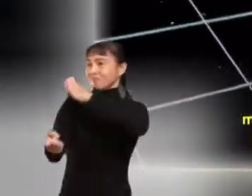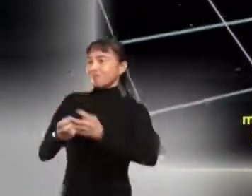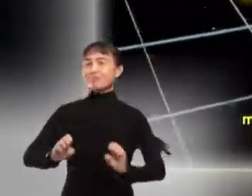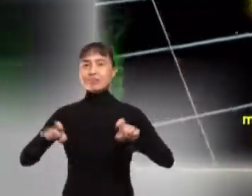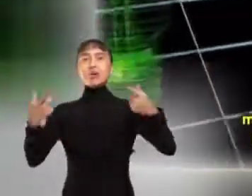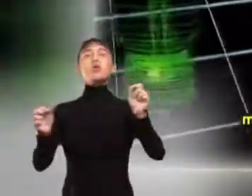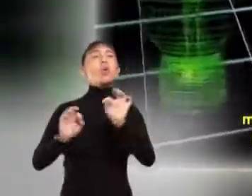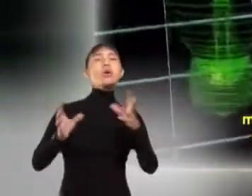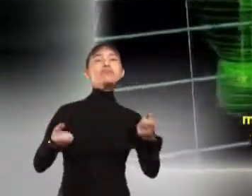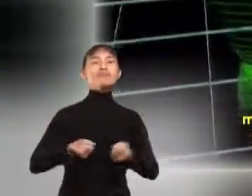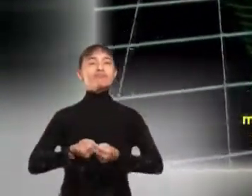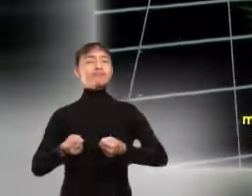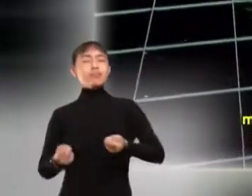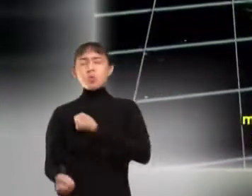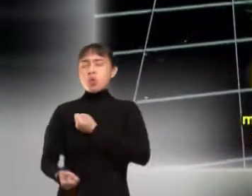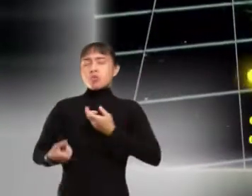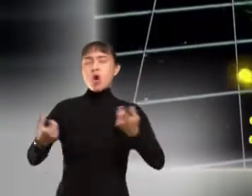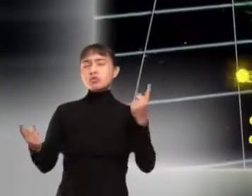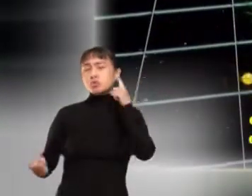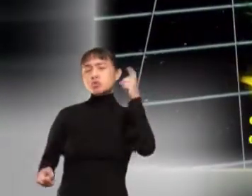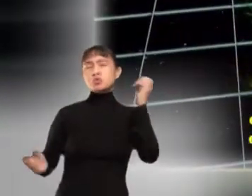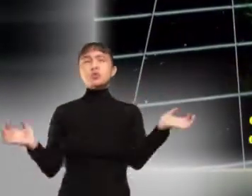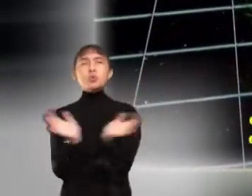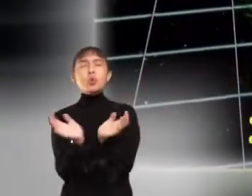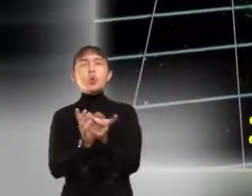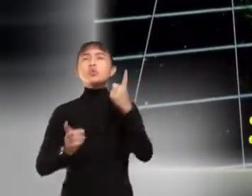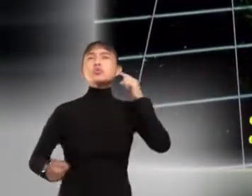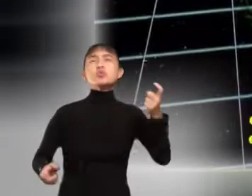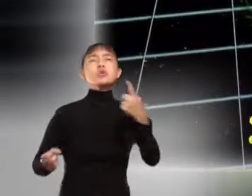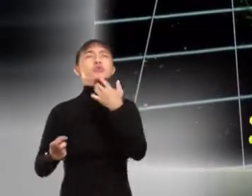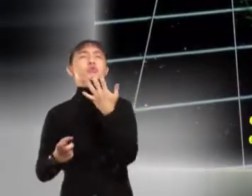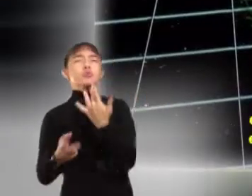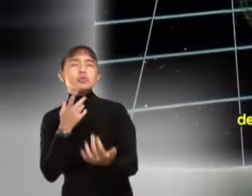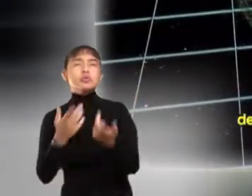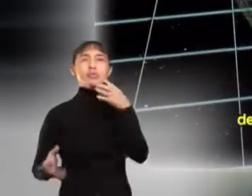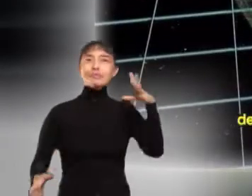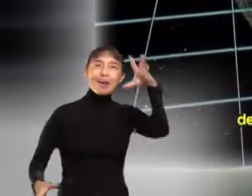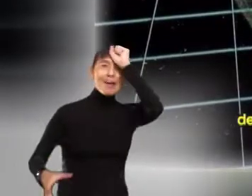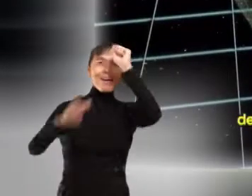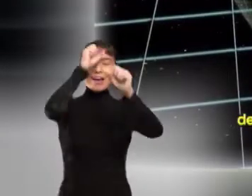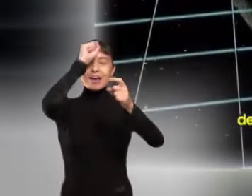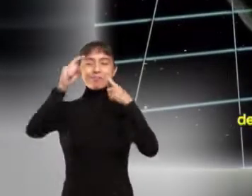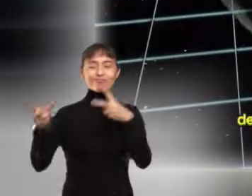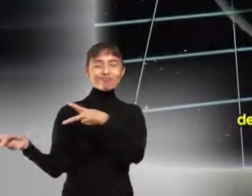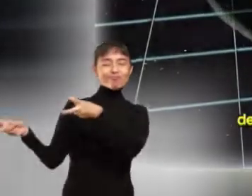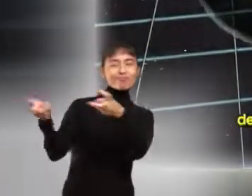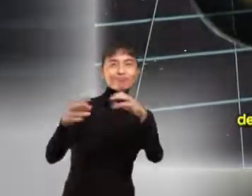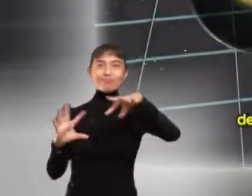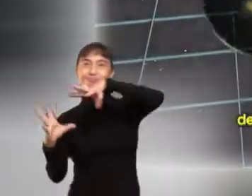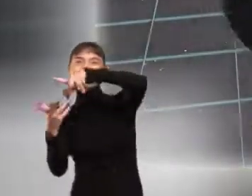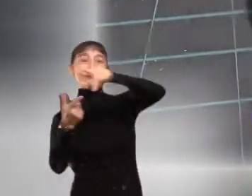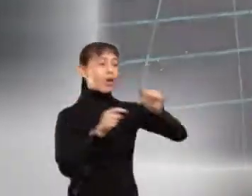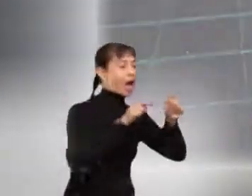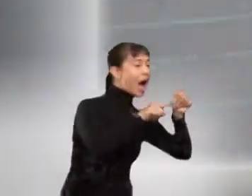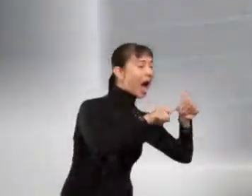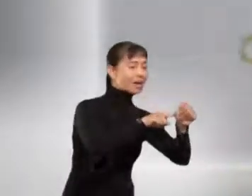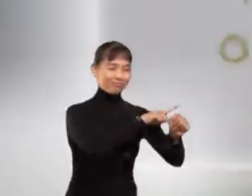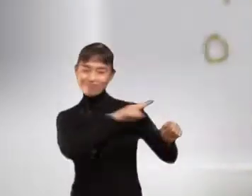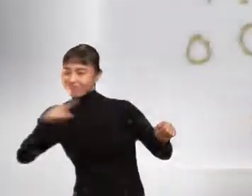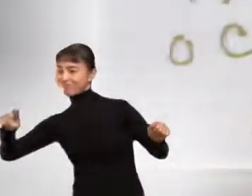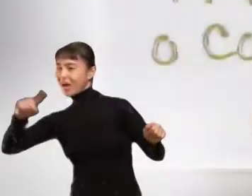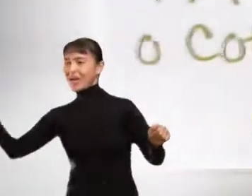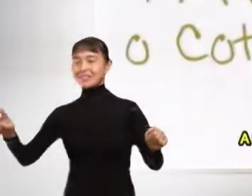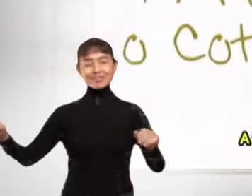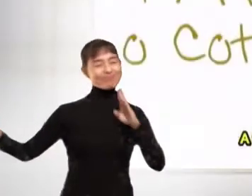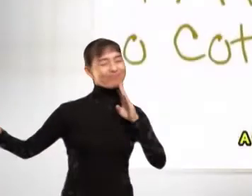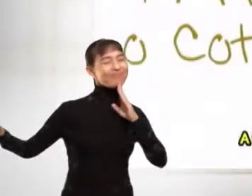medidas, tamanhos, imagens e sons, em todas as cores, em todos os tons. Deciframos o universo de A a Z, isso tudo